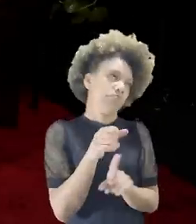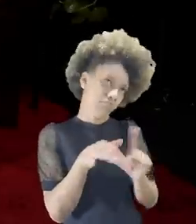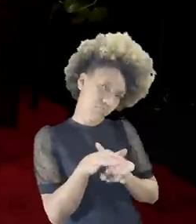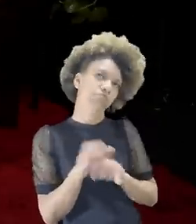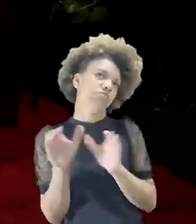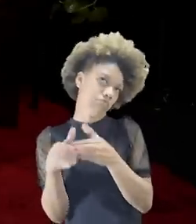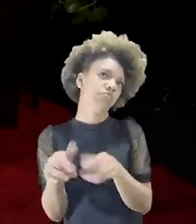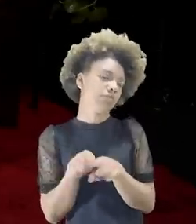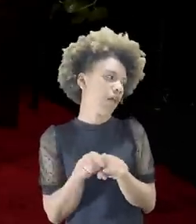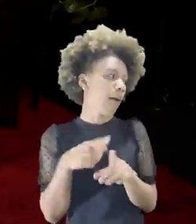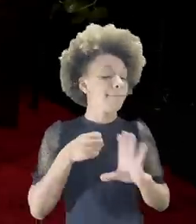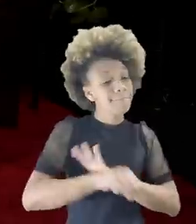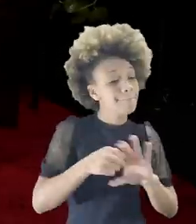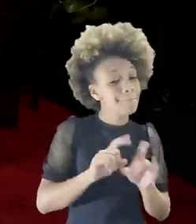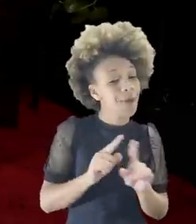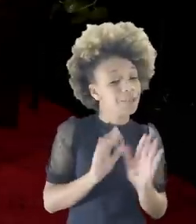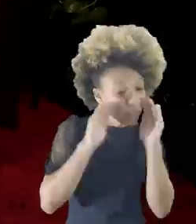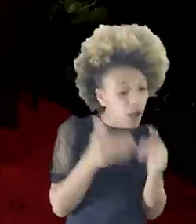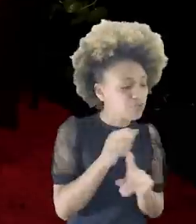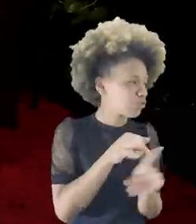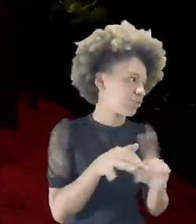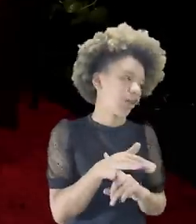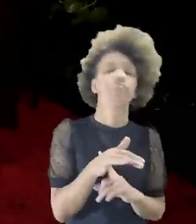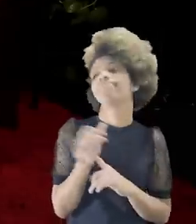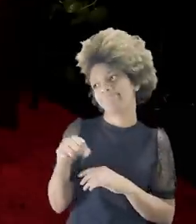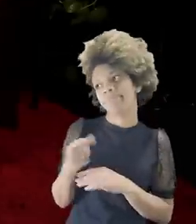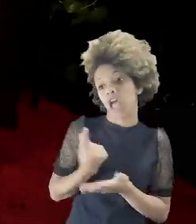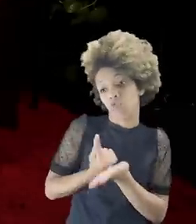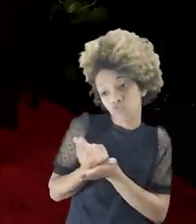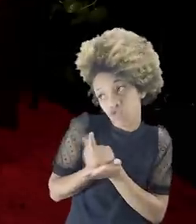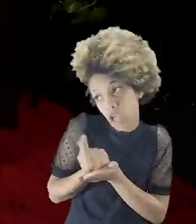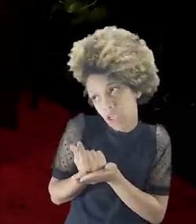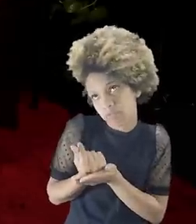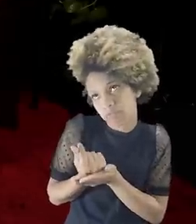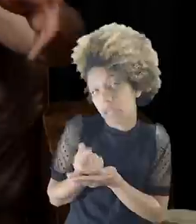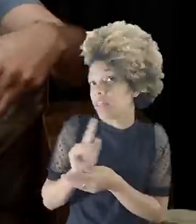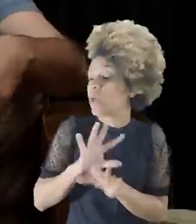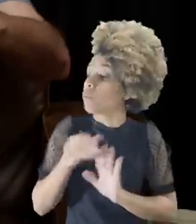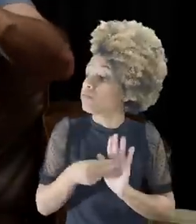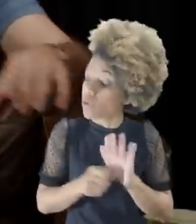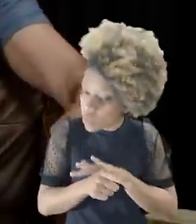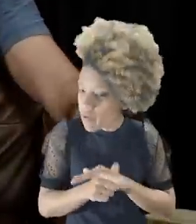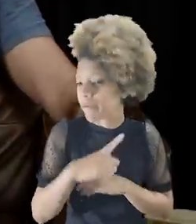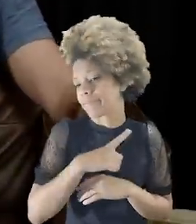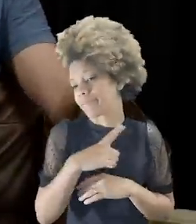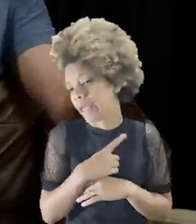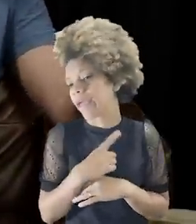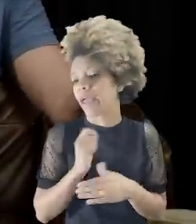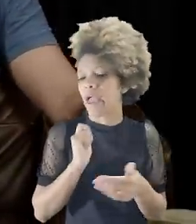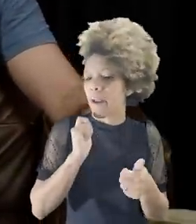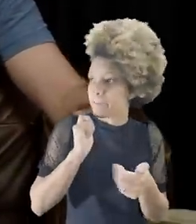a parte do basquete ela tá meio na parte social né ele vem numa verba que é o clube tem lá o orçamento dele que vem das